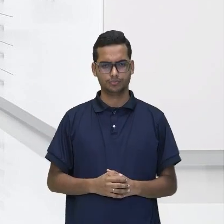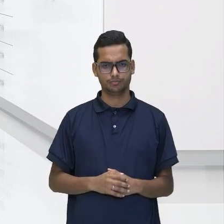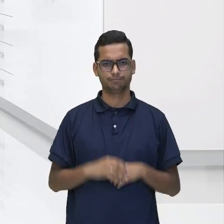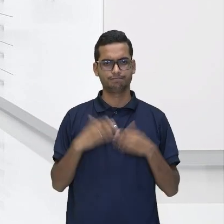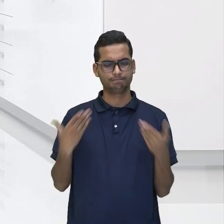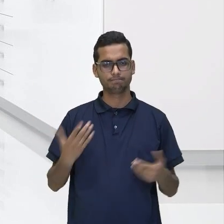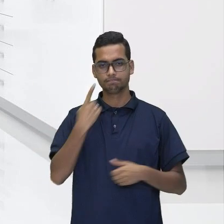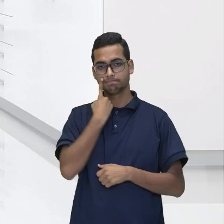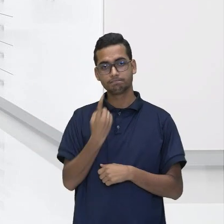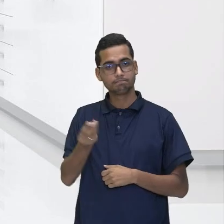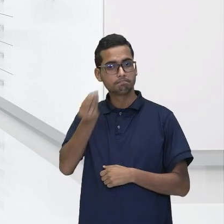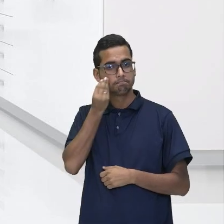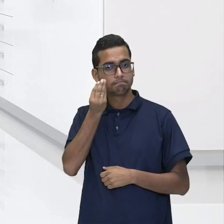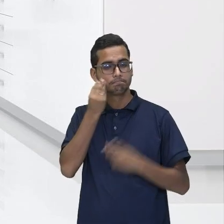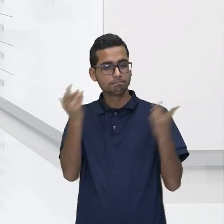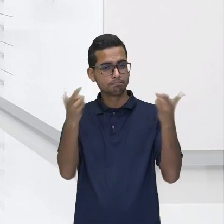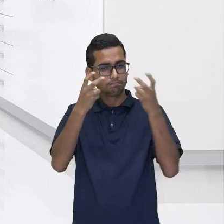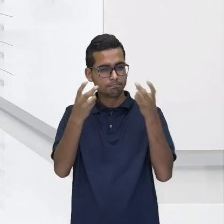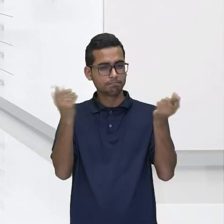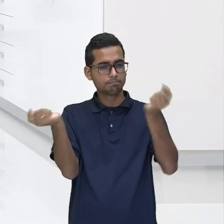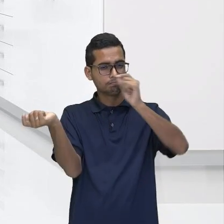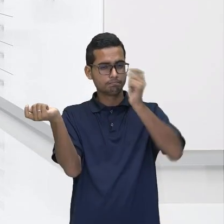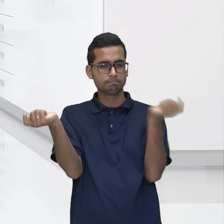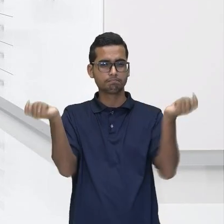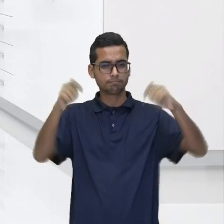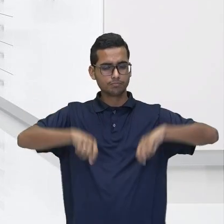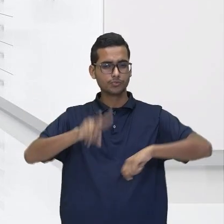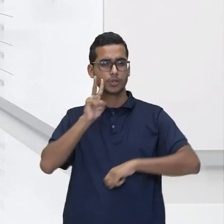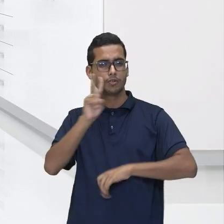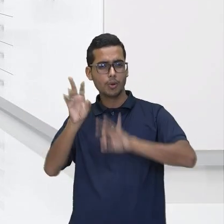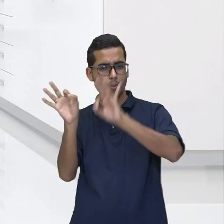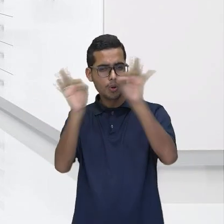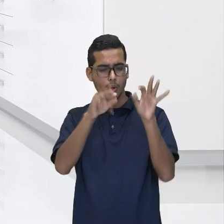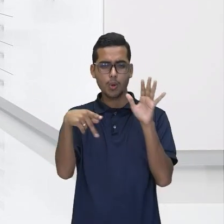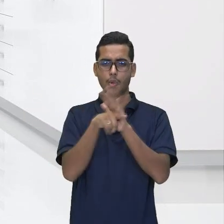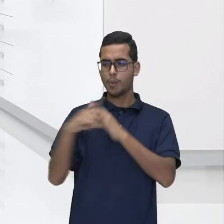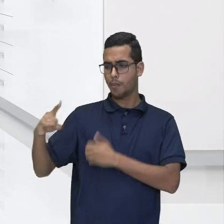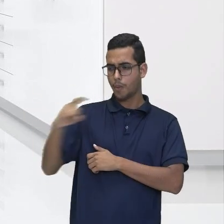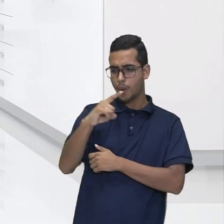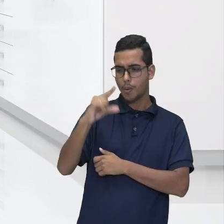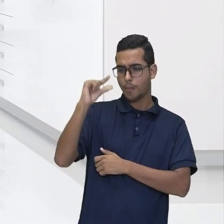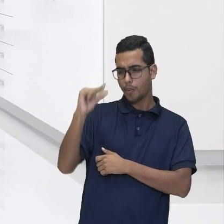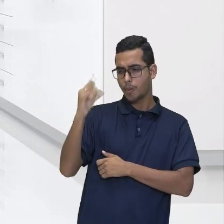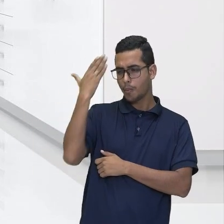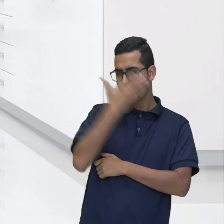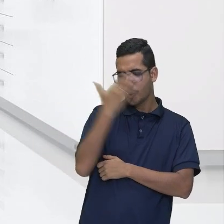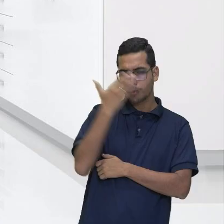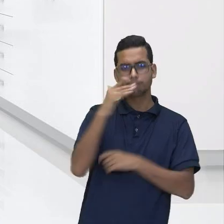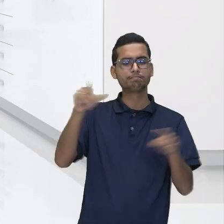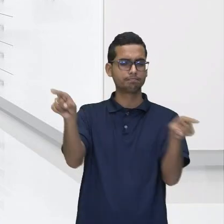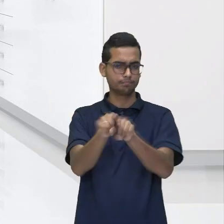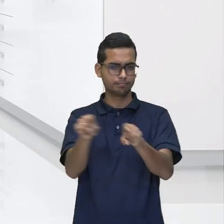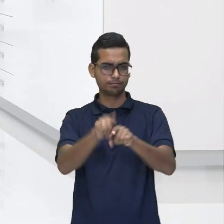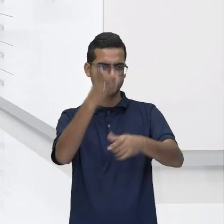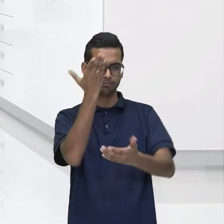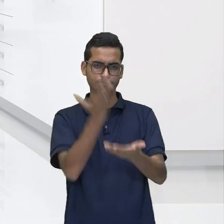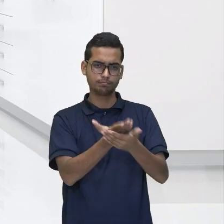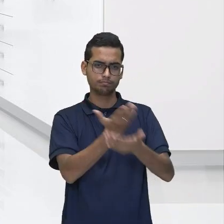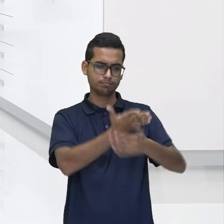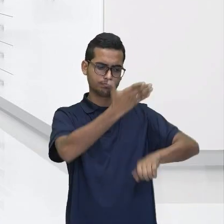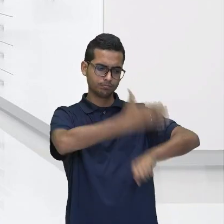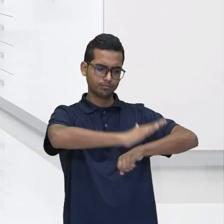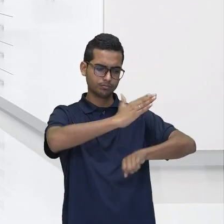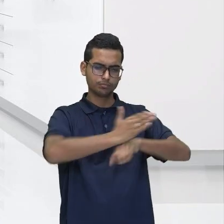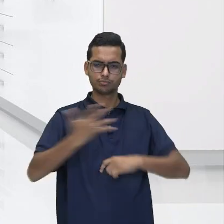é possível nós vermos, além desses micro-organismos que nós observamos aí na nossa aula prática, quanto muitos outros